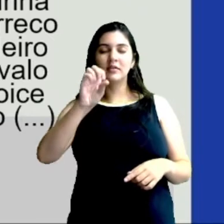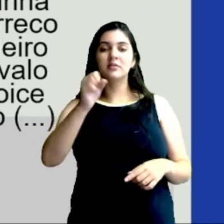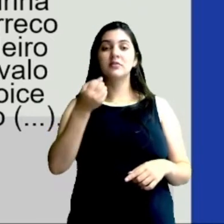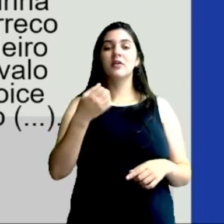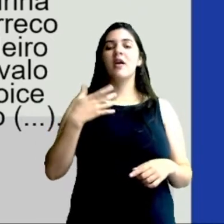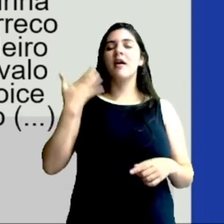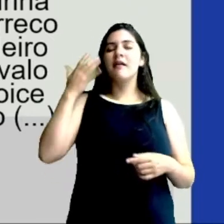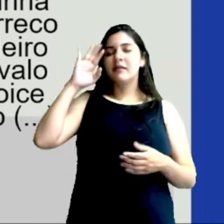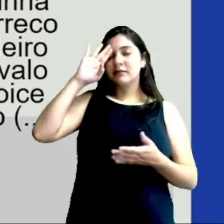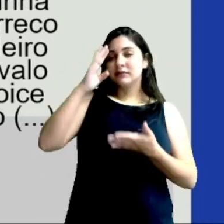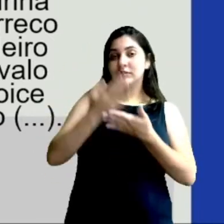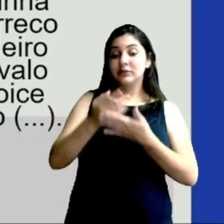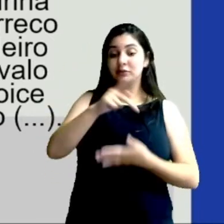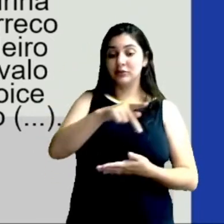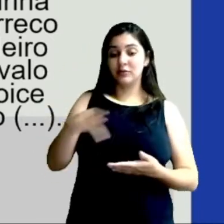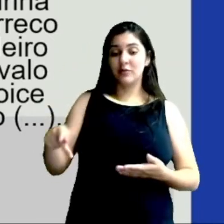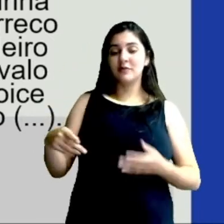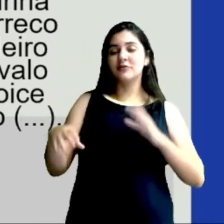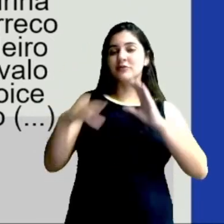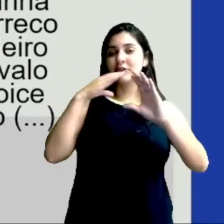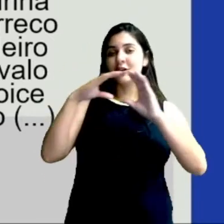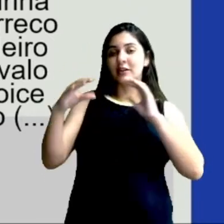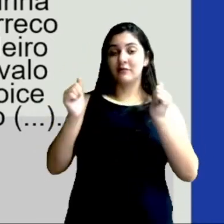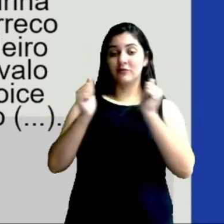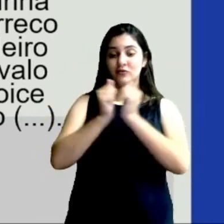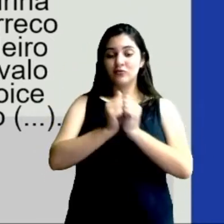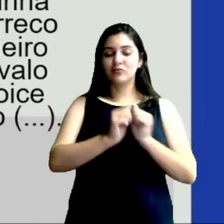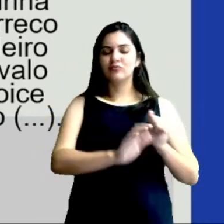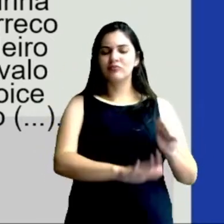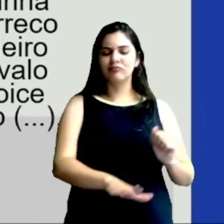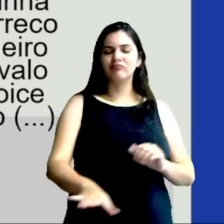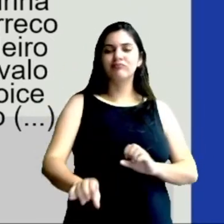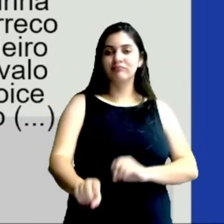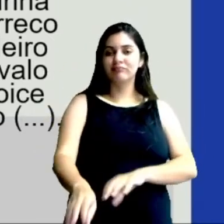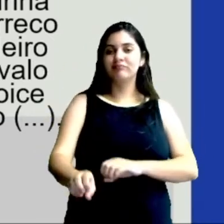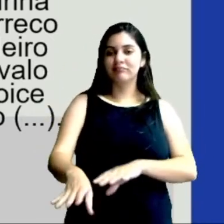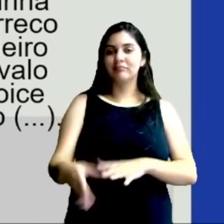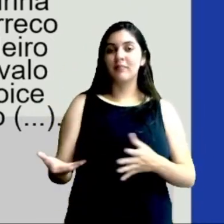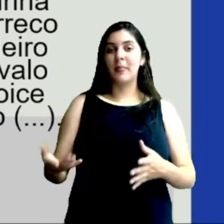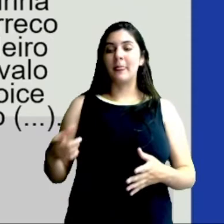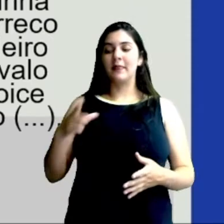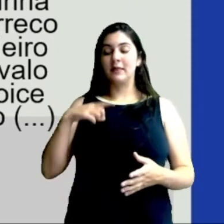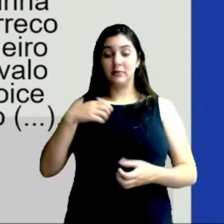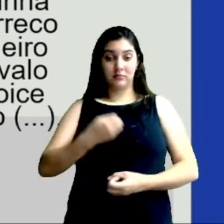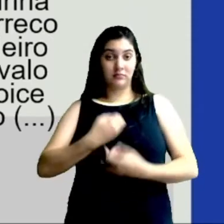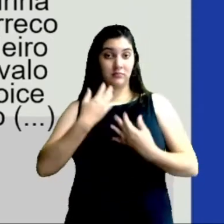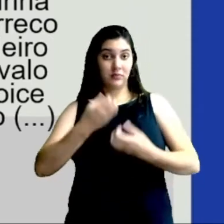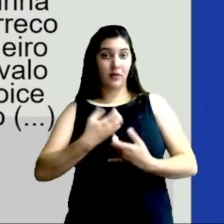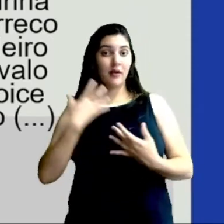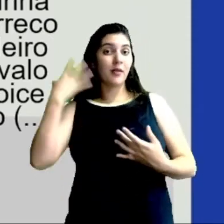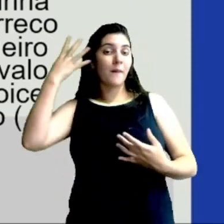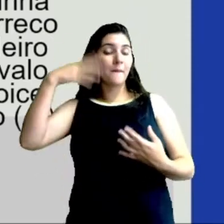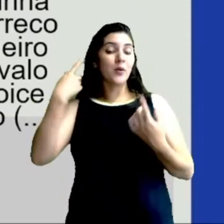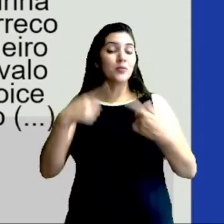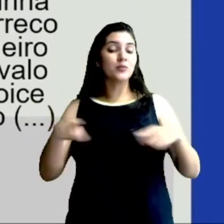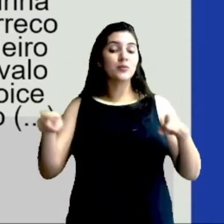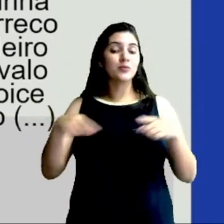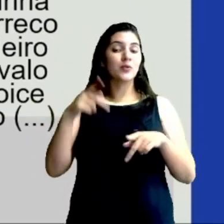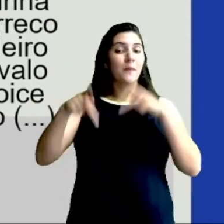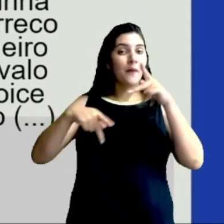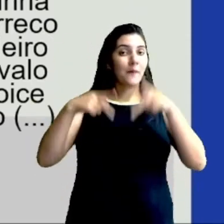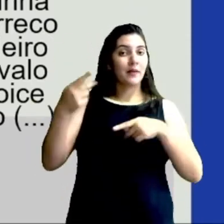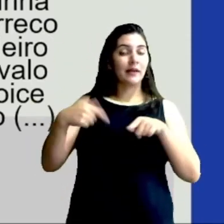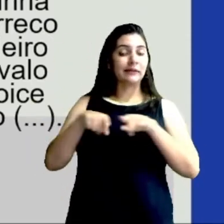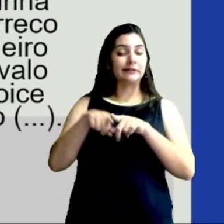cantava com vocês lá na educação infantil né ele foi um poeta é um músico popular e